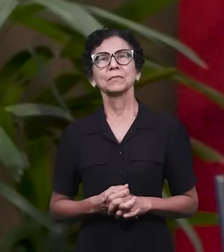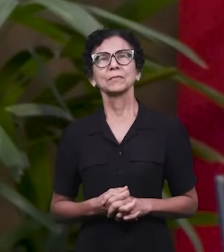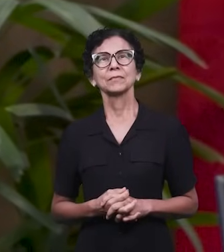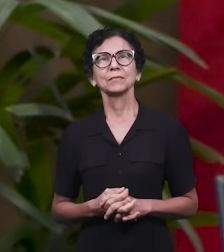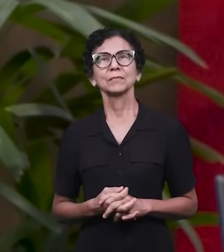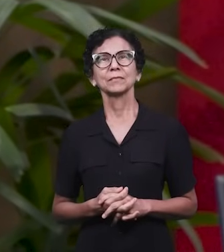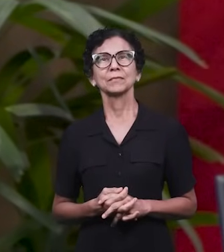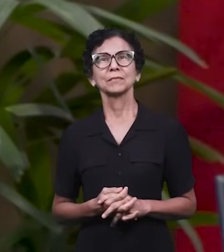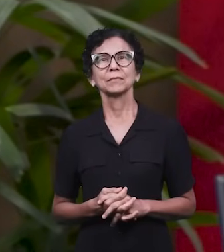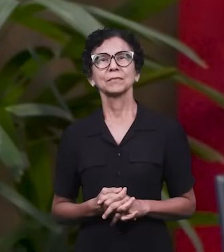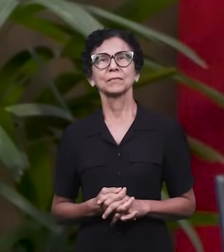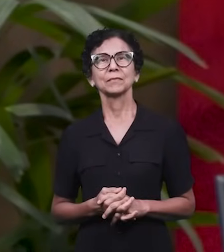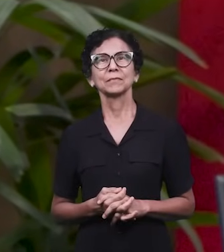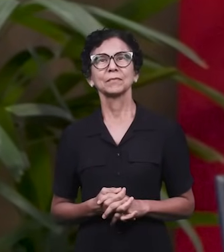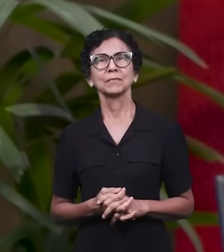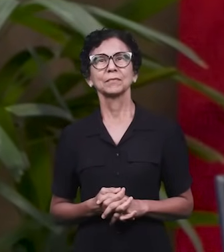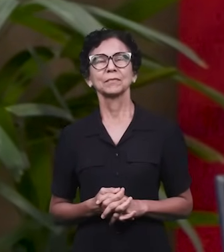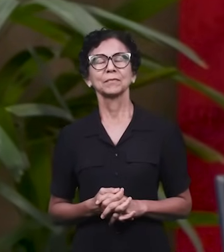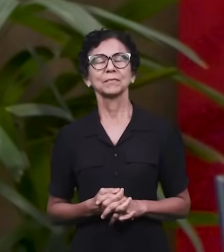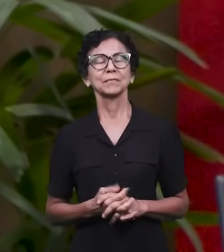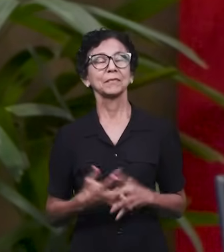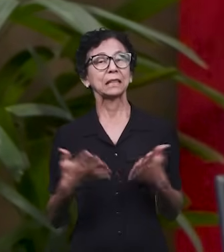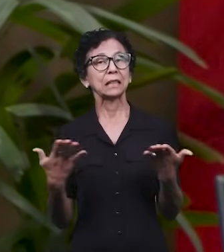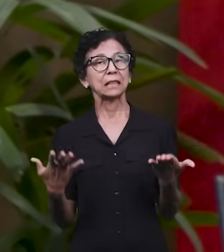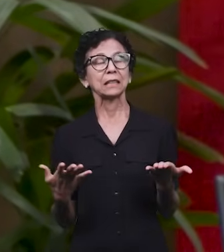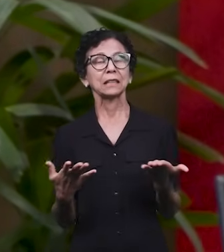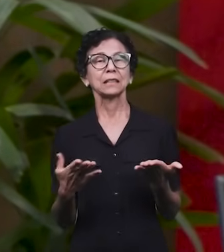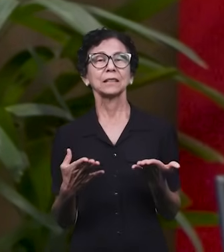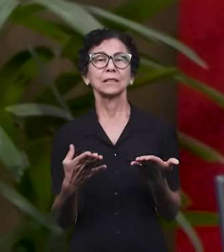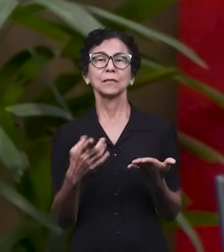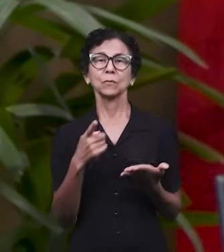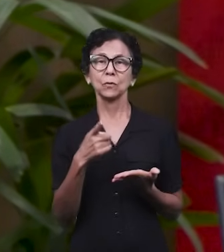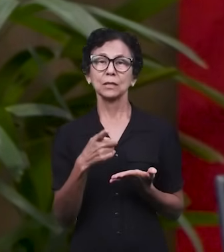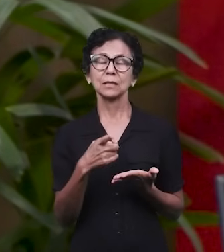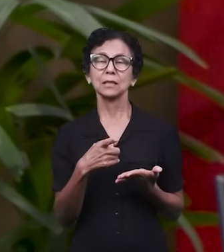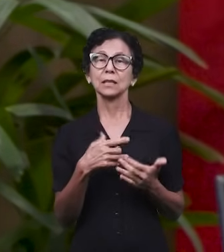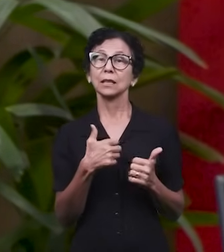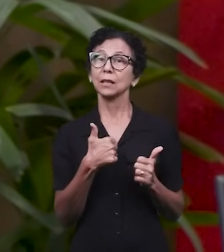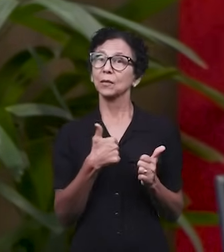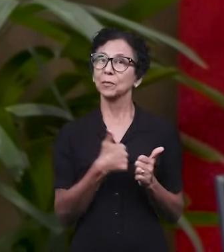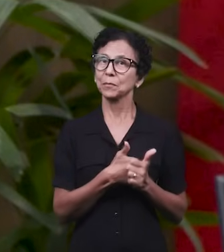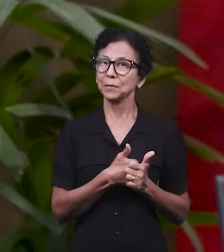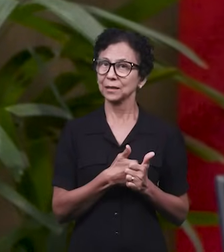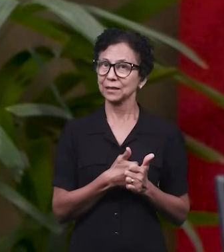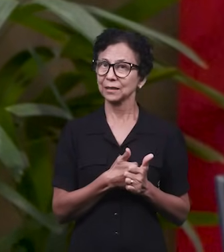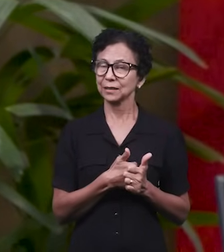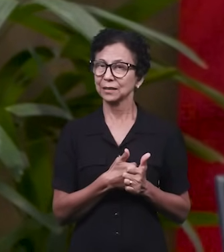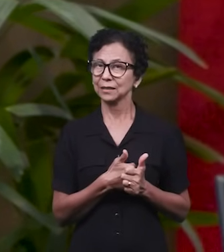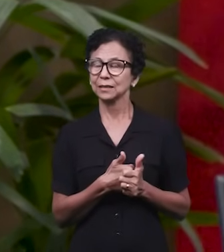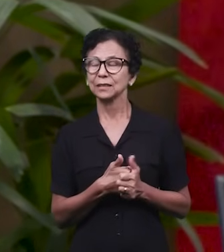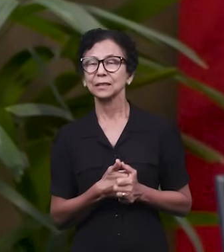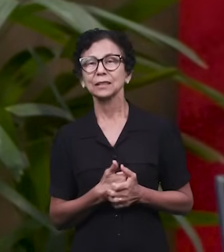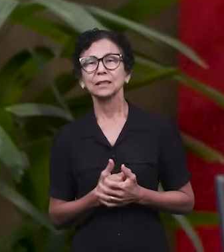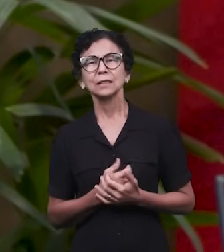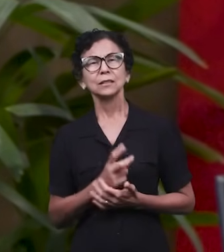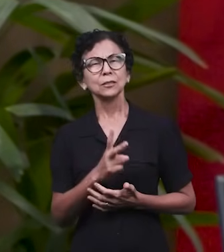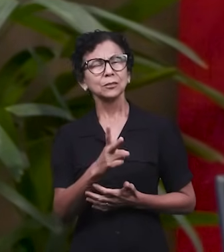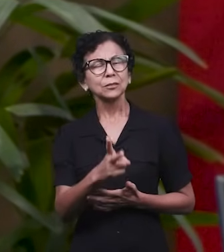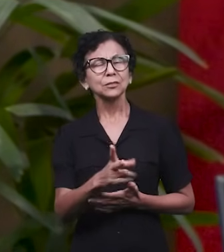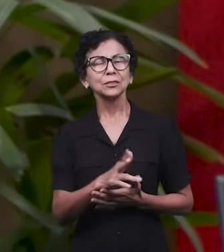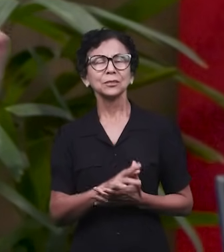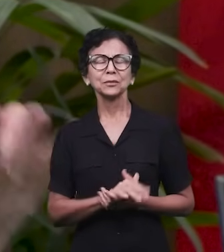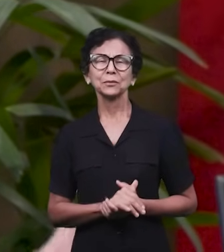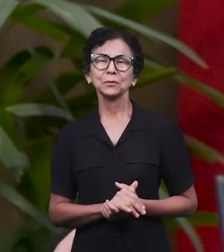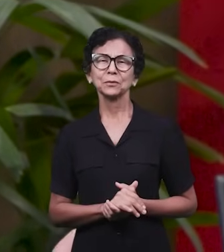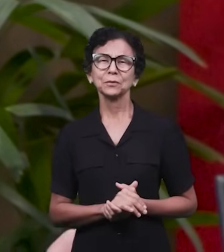dizendo também a você que nos acompanha, para que permaneceu conosco, que compartilhe esses episódios,